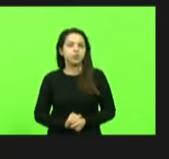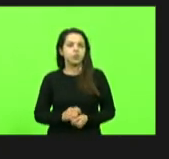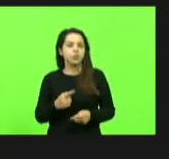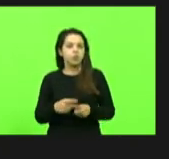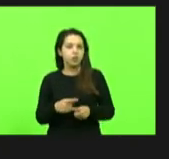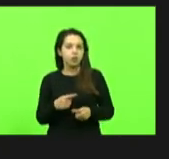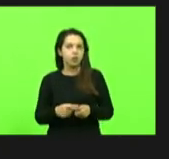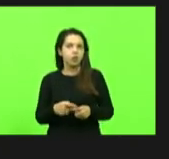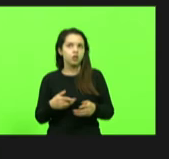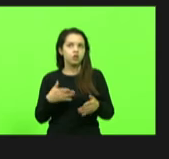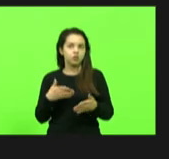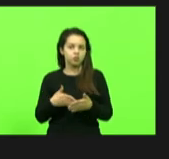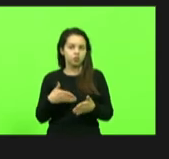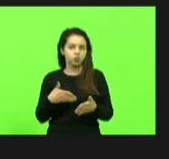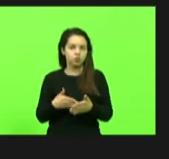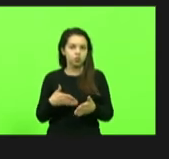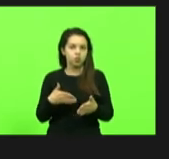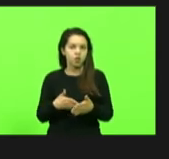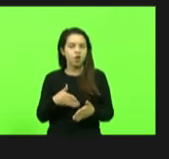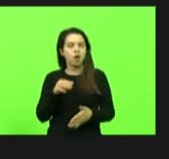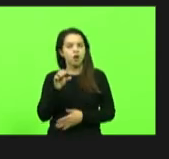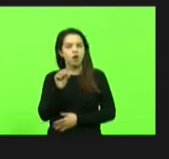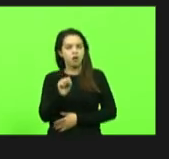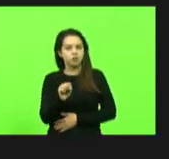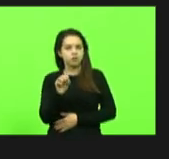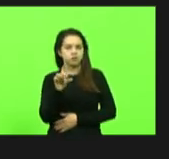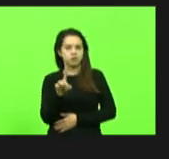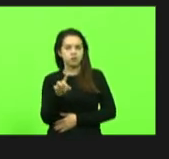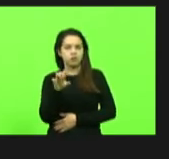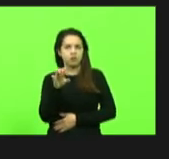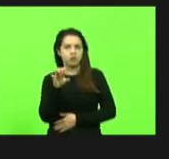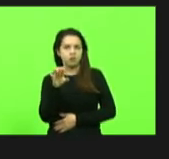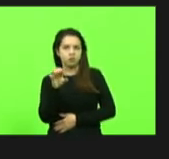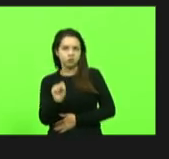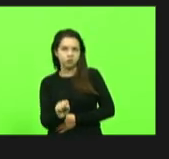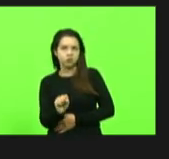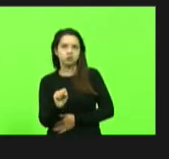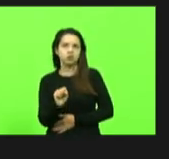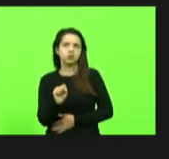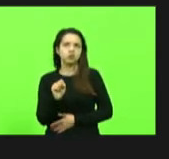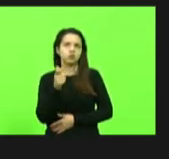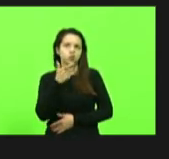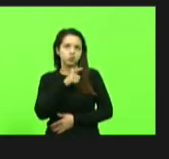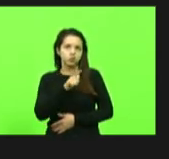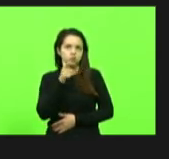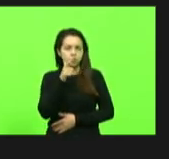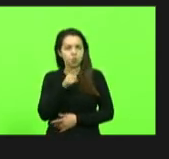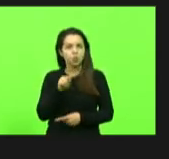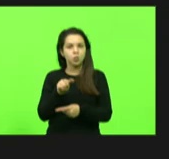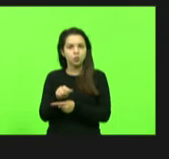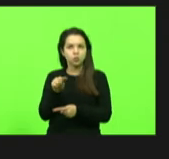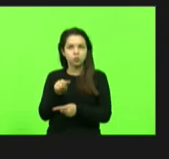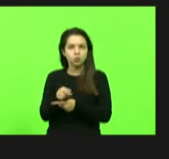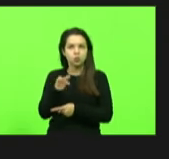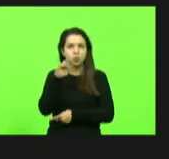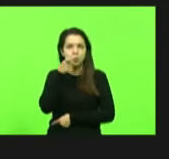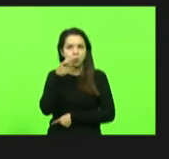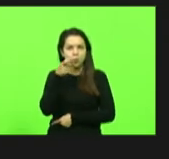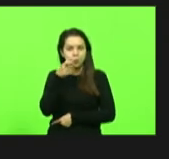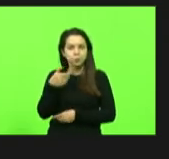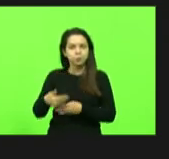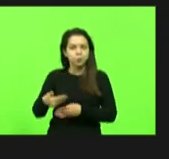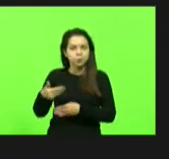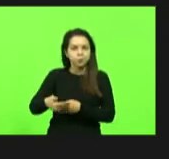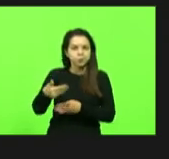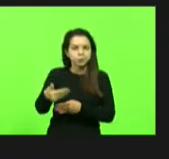da SDS em dar conta, né, de todo o monitoramento, todo o acompanhamento necessário, o que já